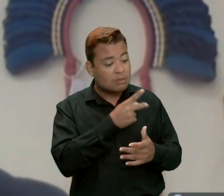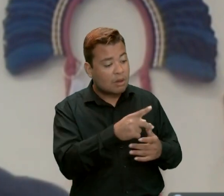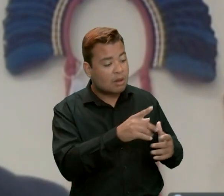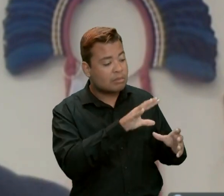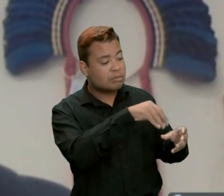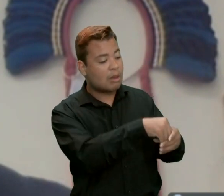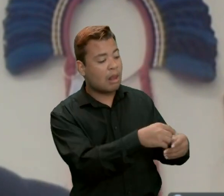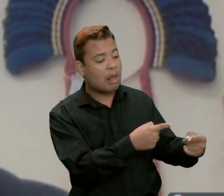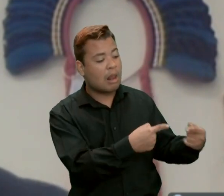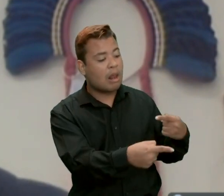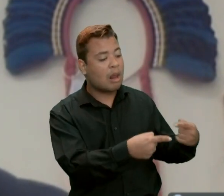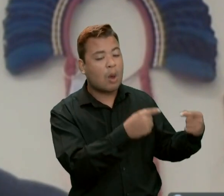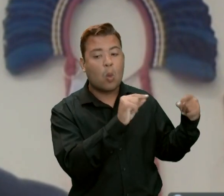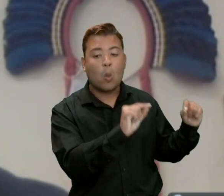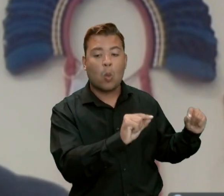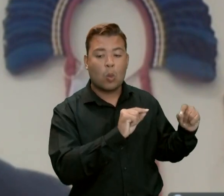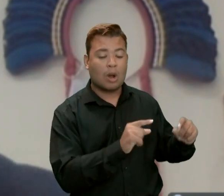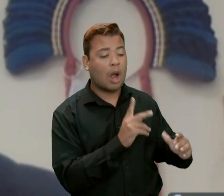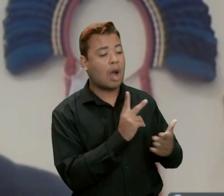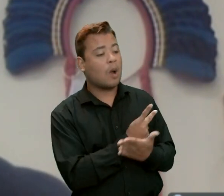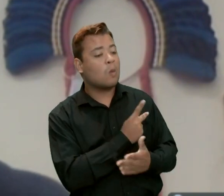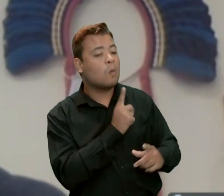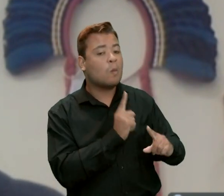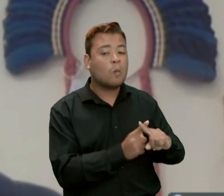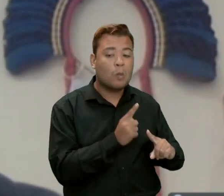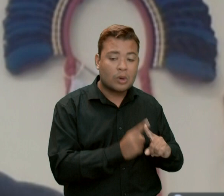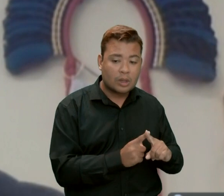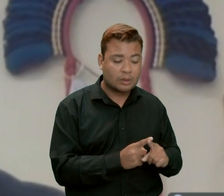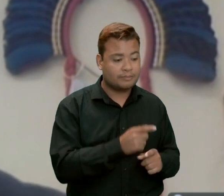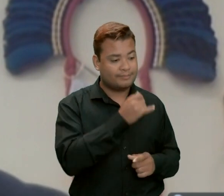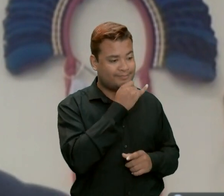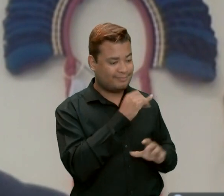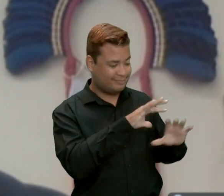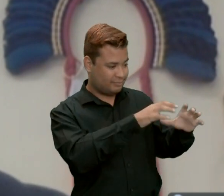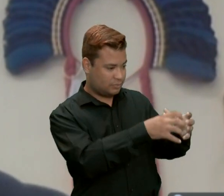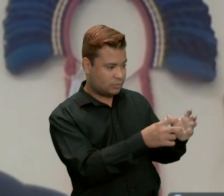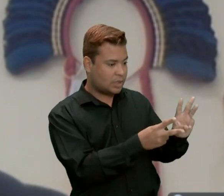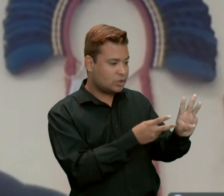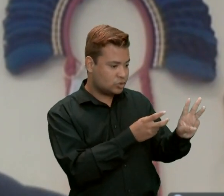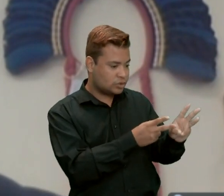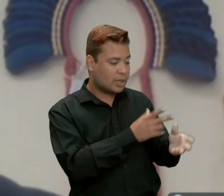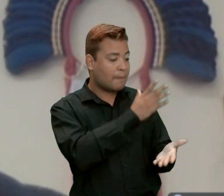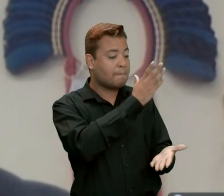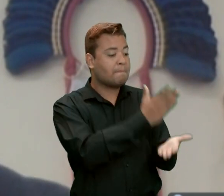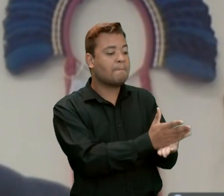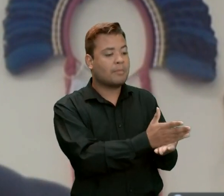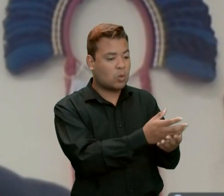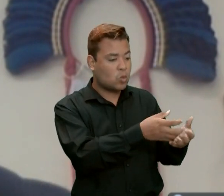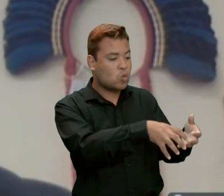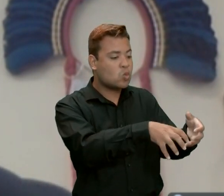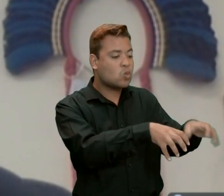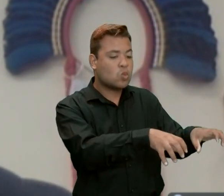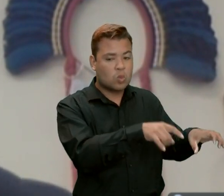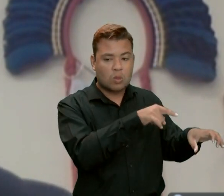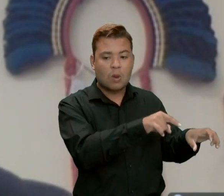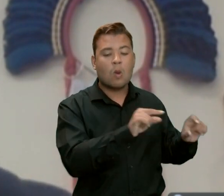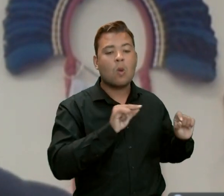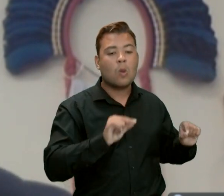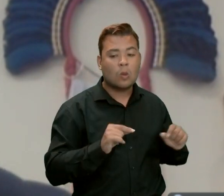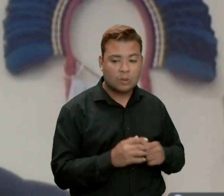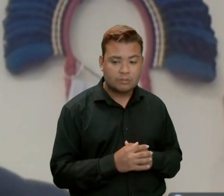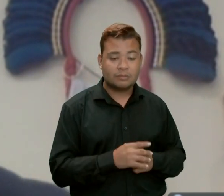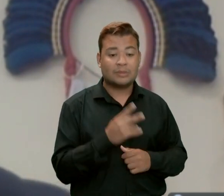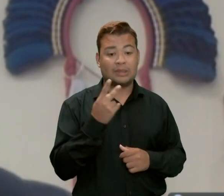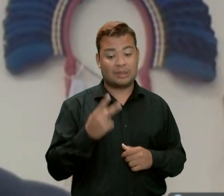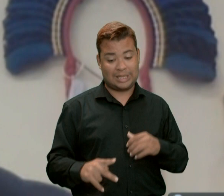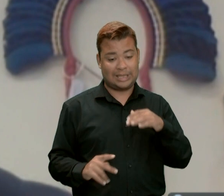internas, conhecer as razões desses grupos que dentro das comunidades indígenas litigam, e como Estado brasileiro, como